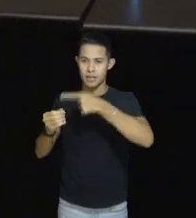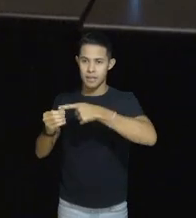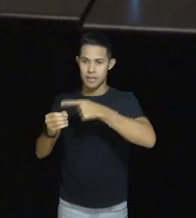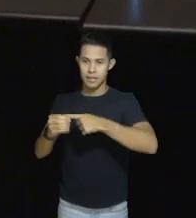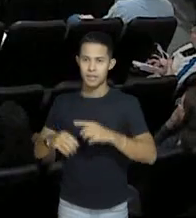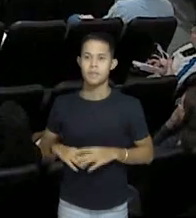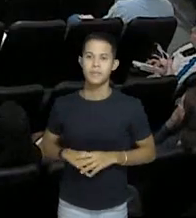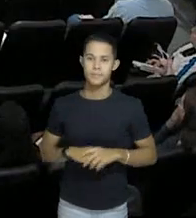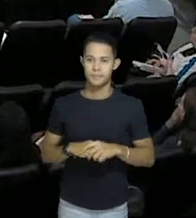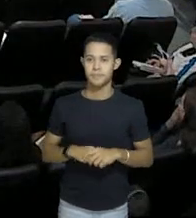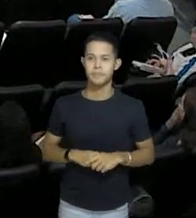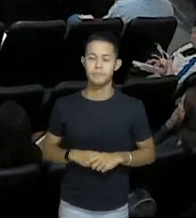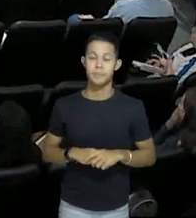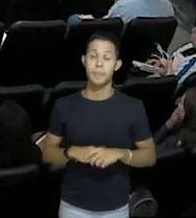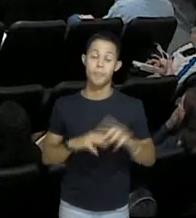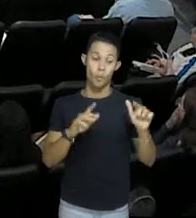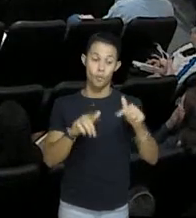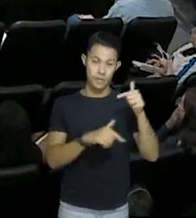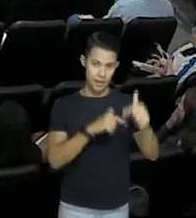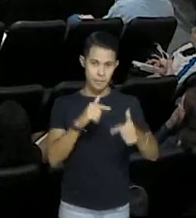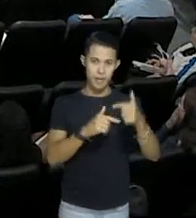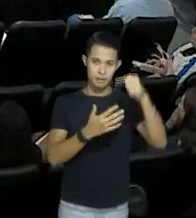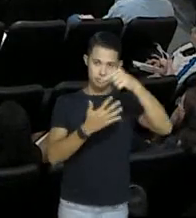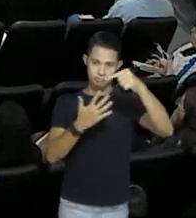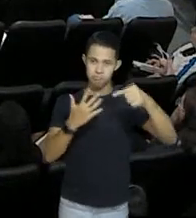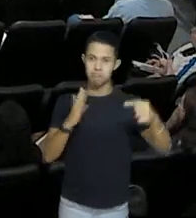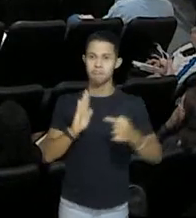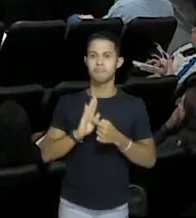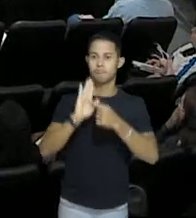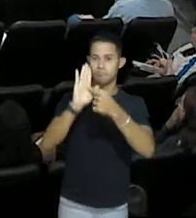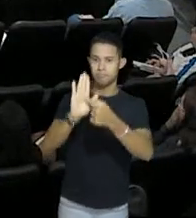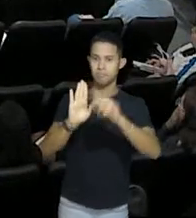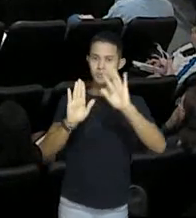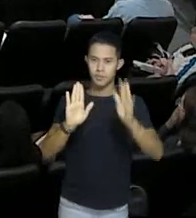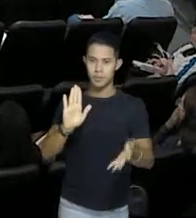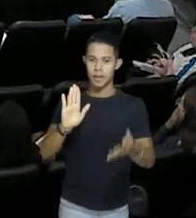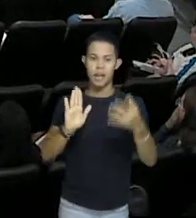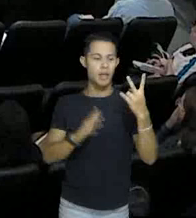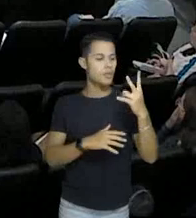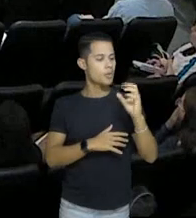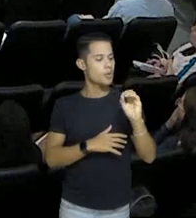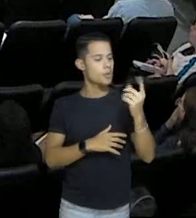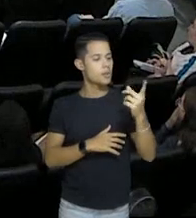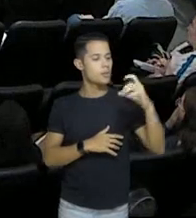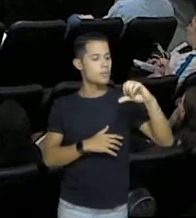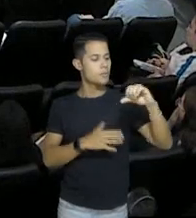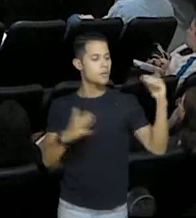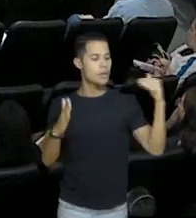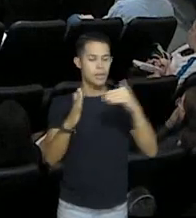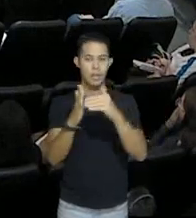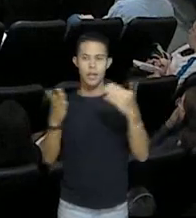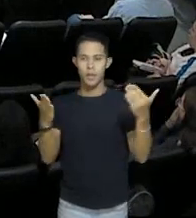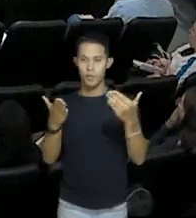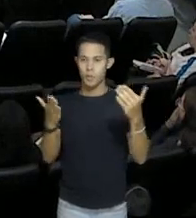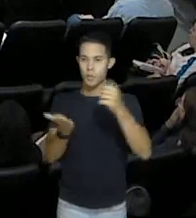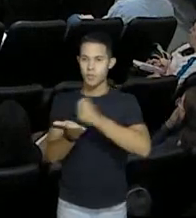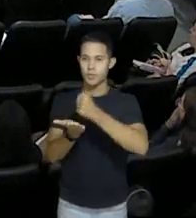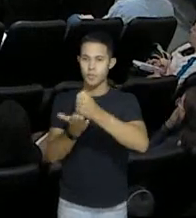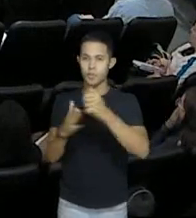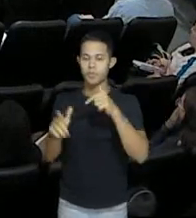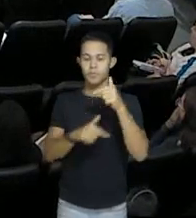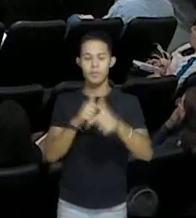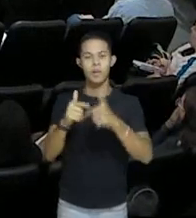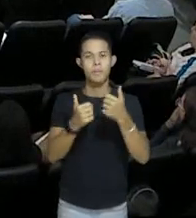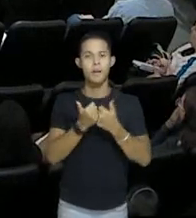além desses trabalhos que a gente elencou aqui, nós, desde 2019, a gente contrata um serviço de